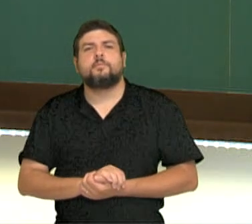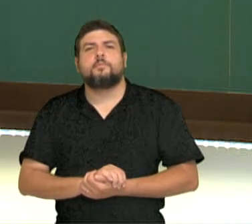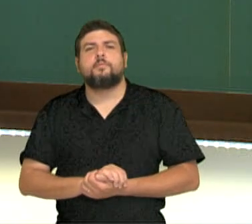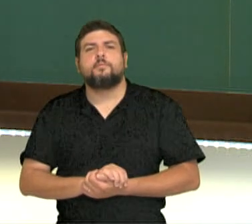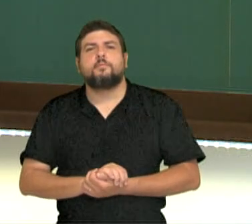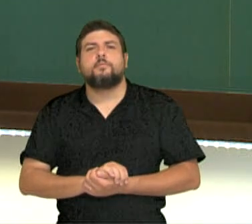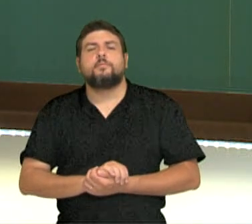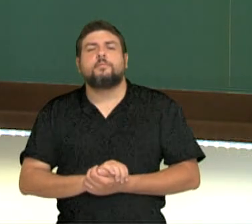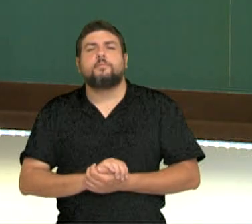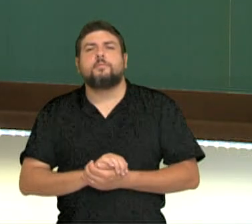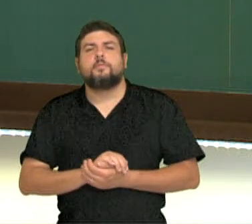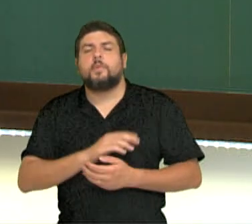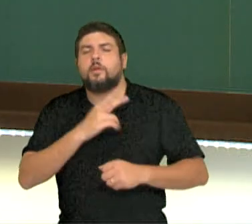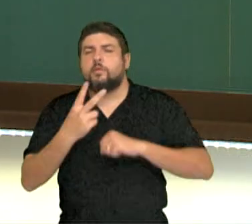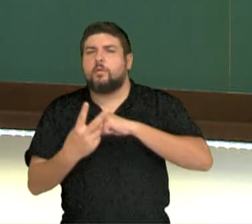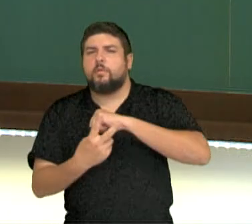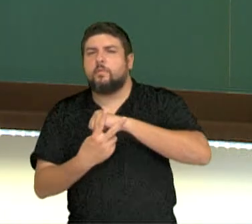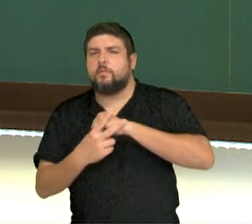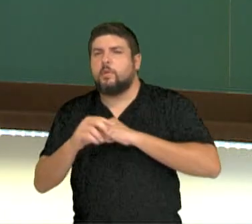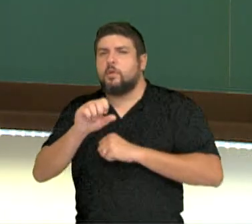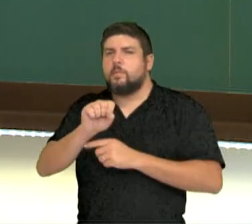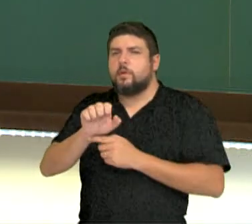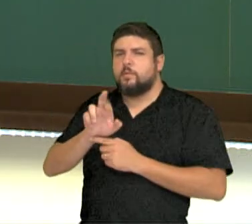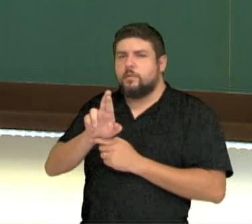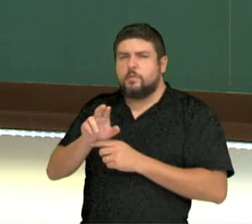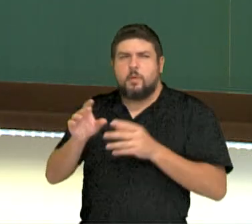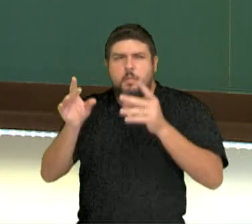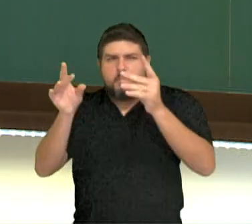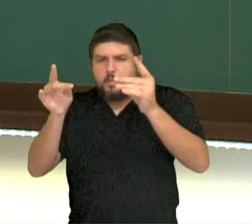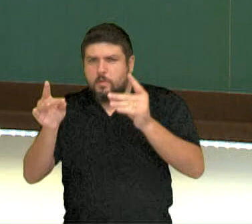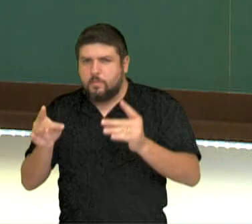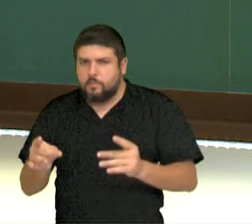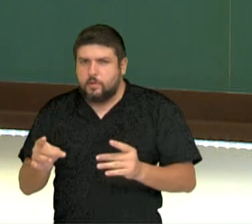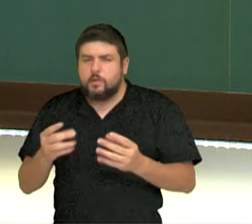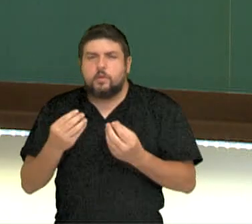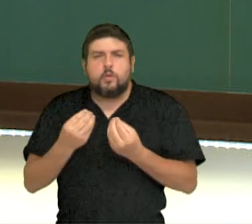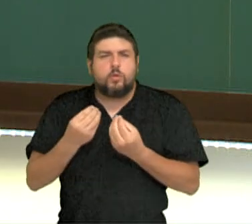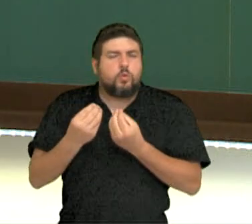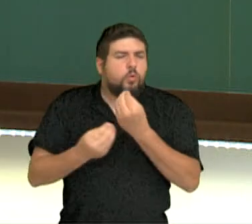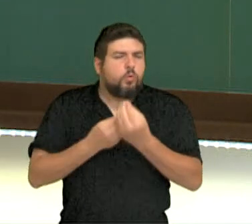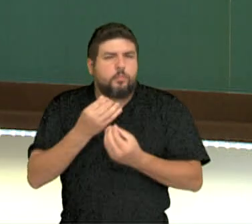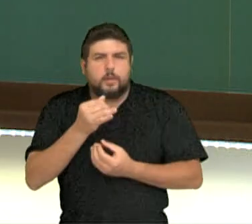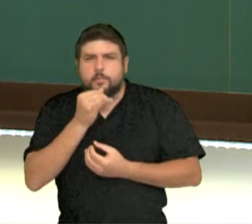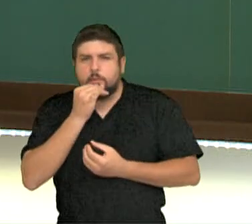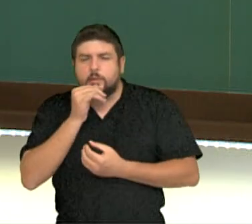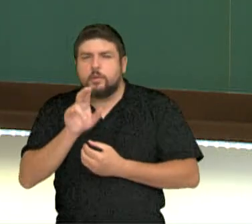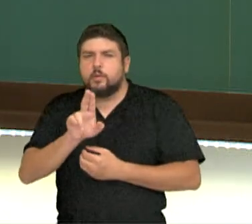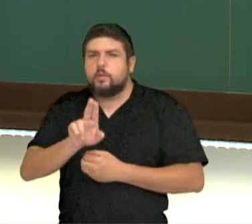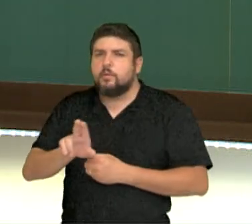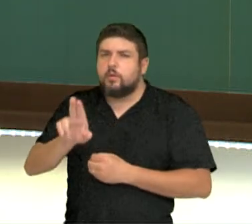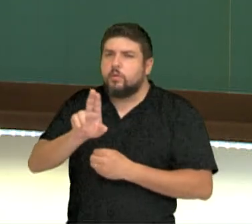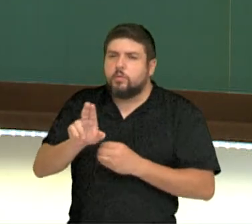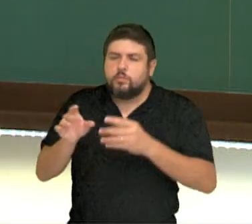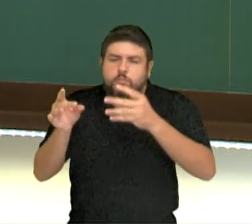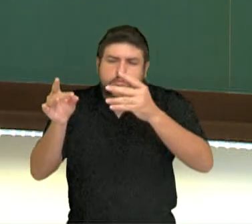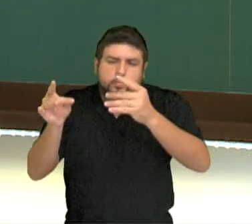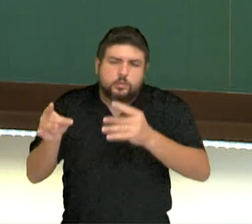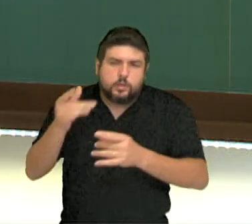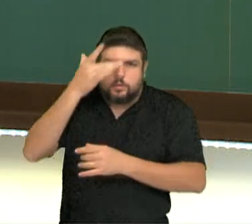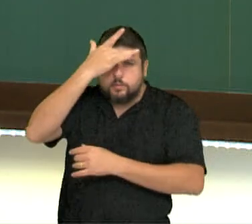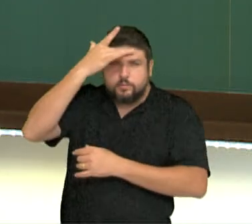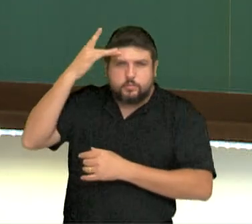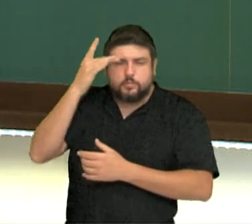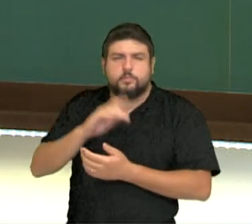Descrevendo com o verbo ser. E agora, vamos mais uns exemplos de como que eu uso o verbo ser para descrever as pessoas. Então, nós